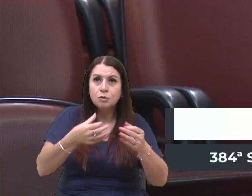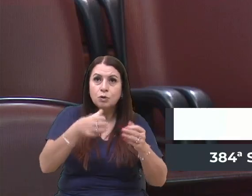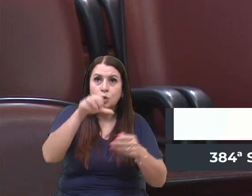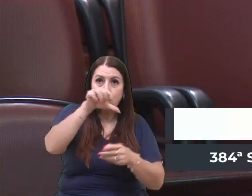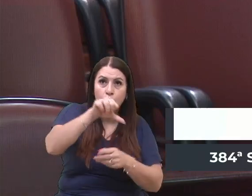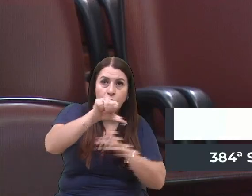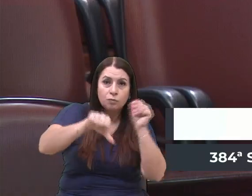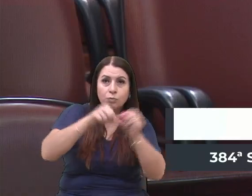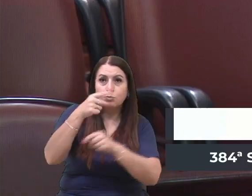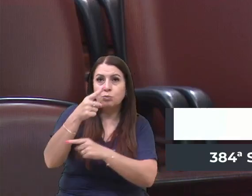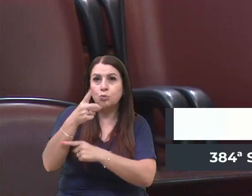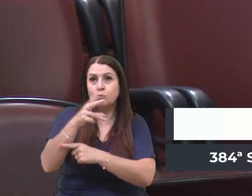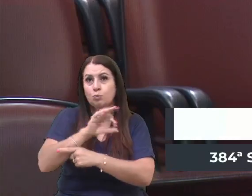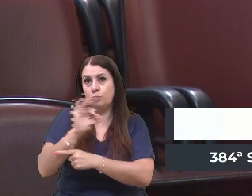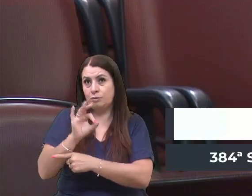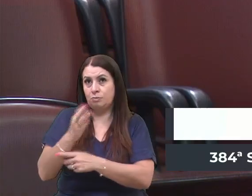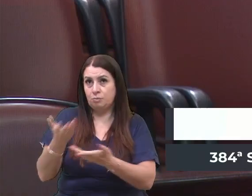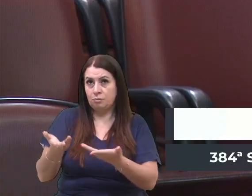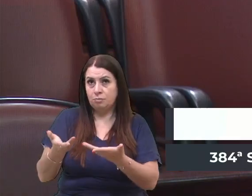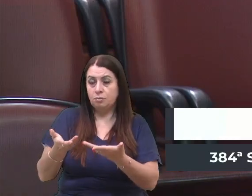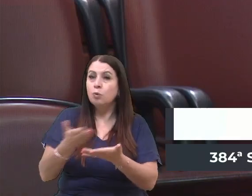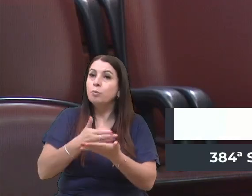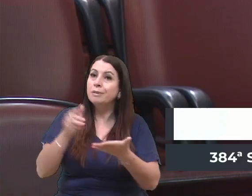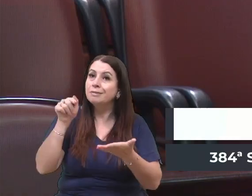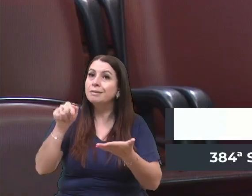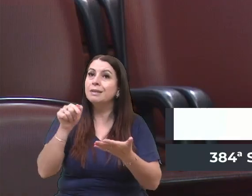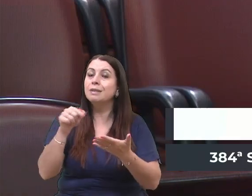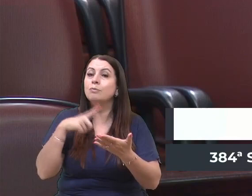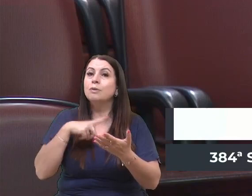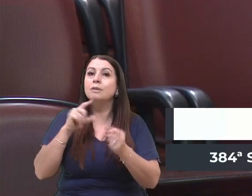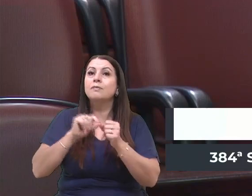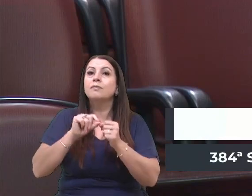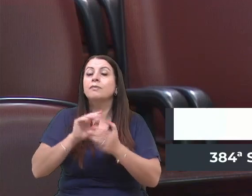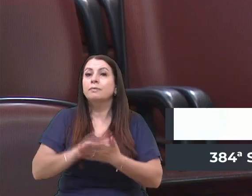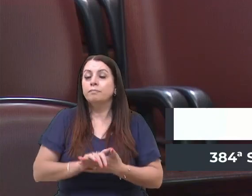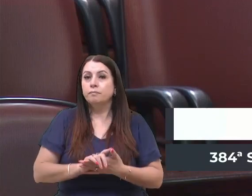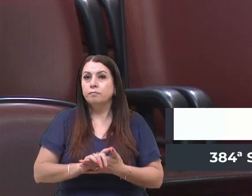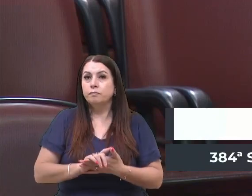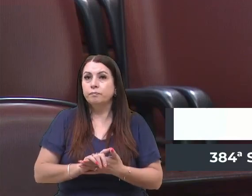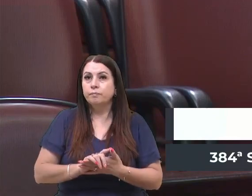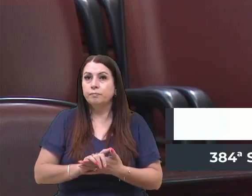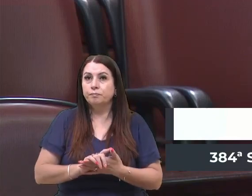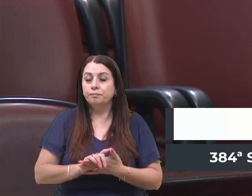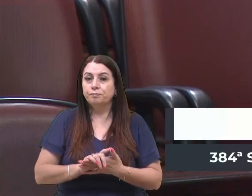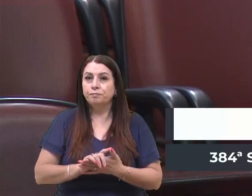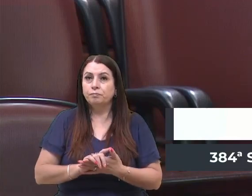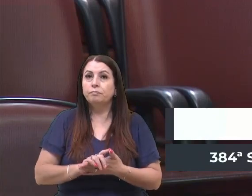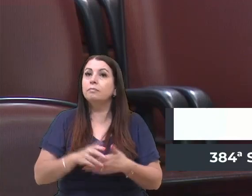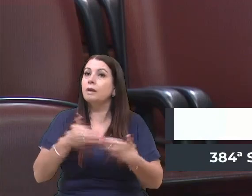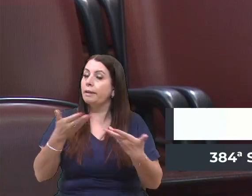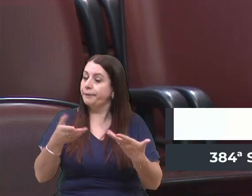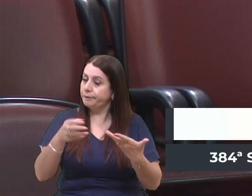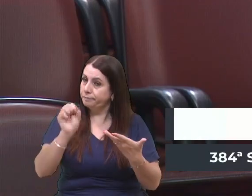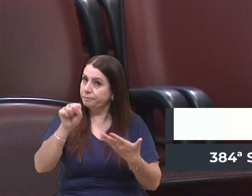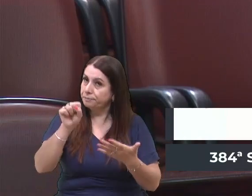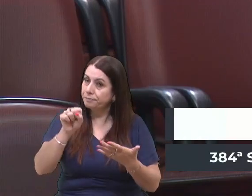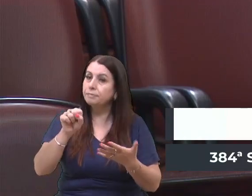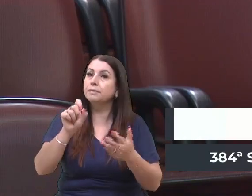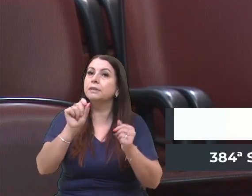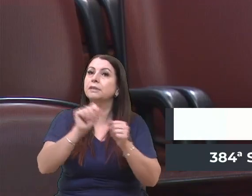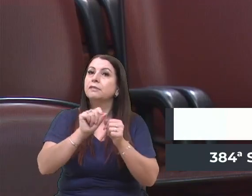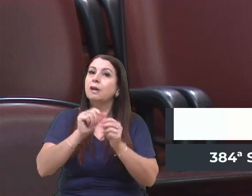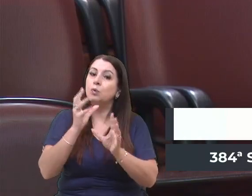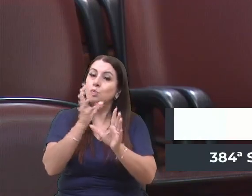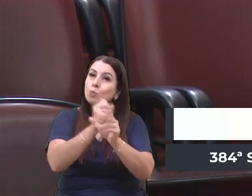12%? A partir disso, o que tem que ser feito? Aí sim, faz um